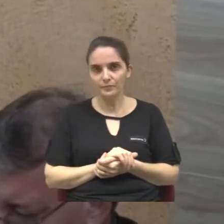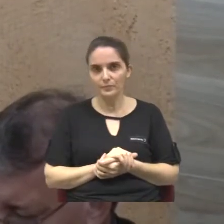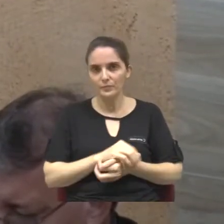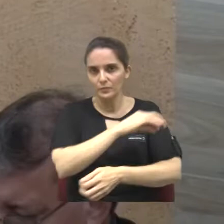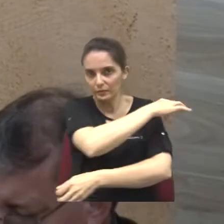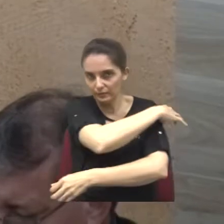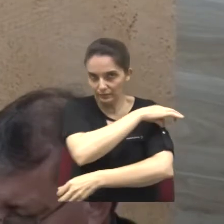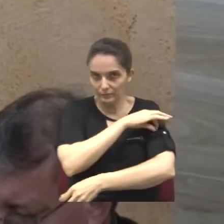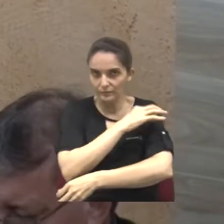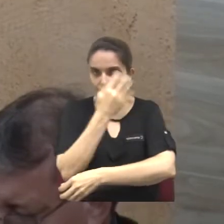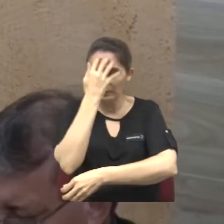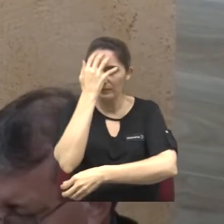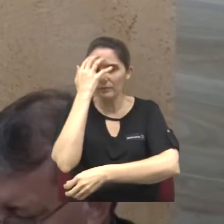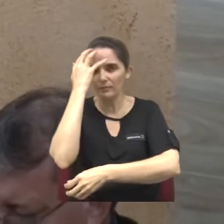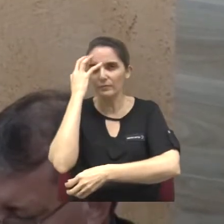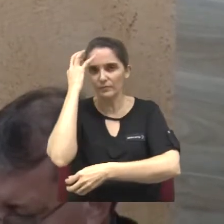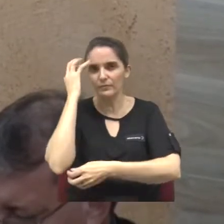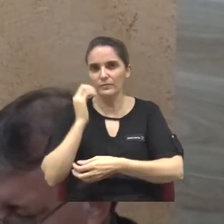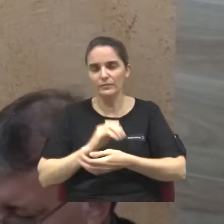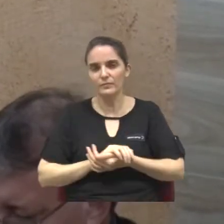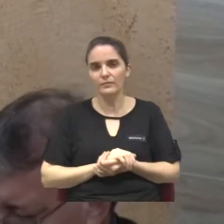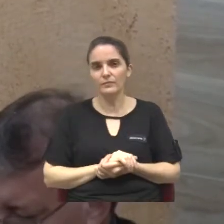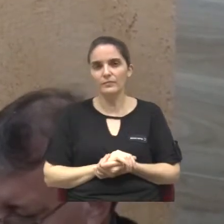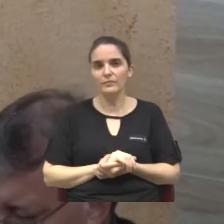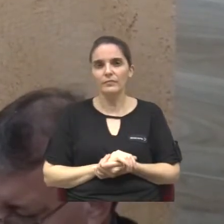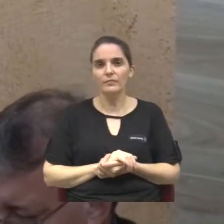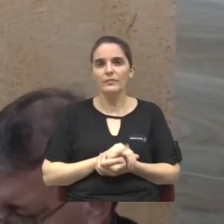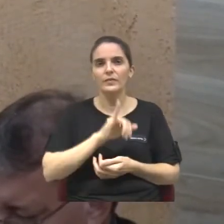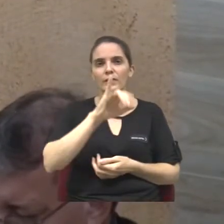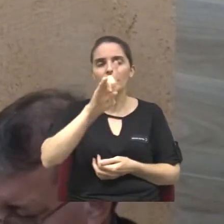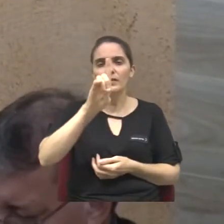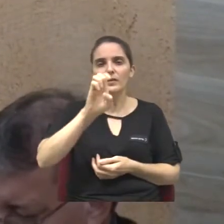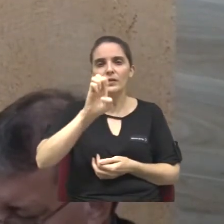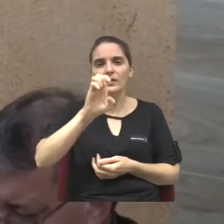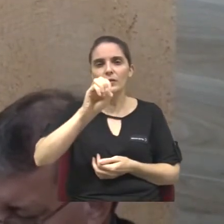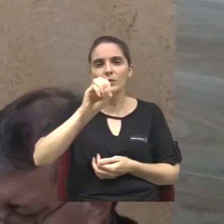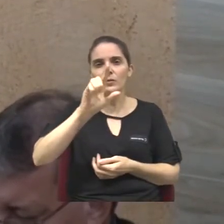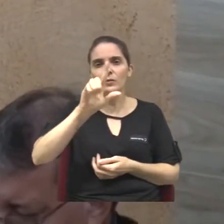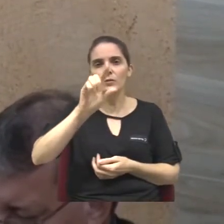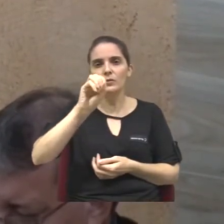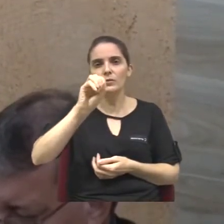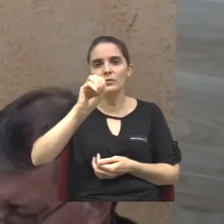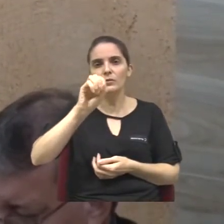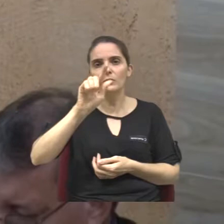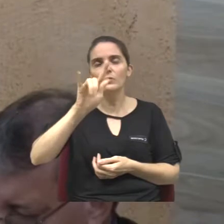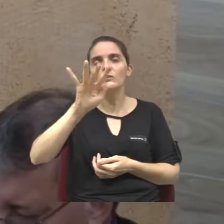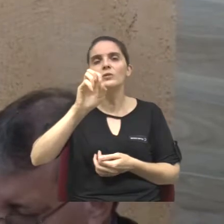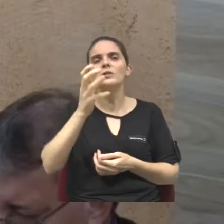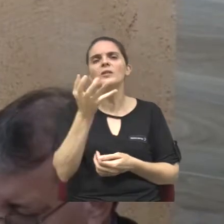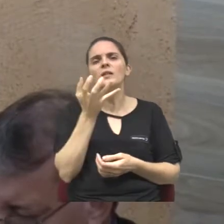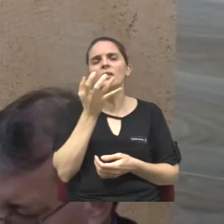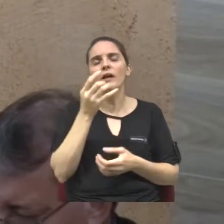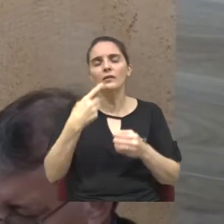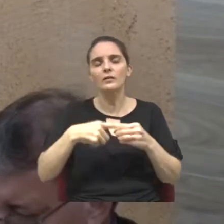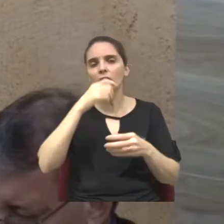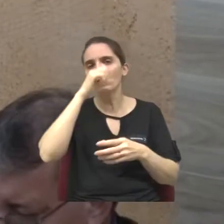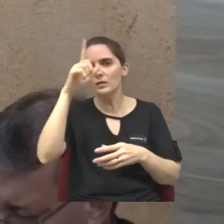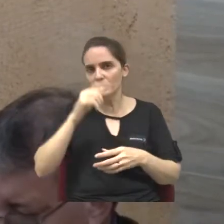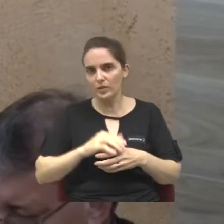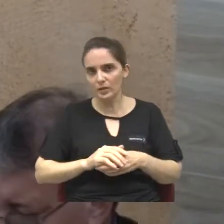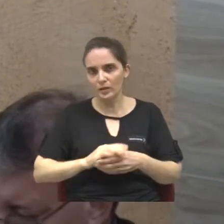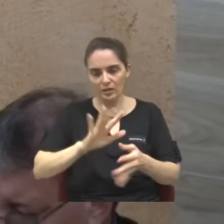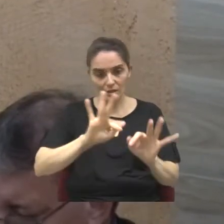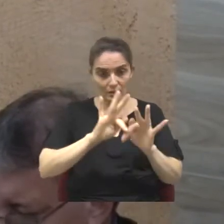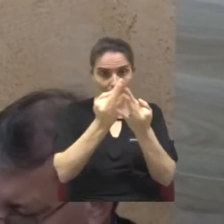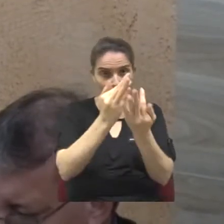Mário Botion, dias atrás, qual que é a ideologia que ele quer para a nossa cidade? É essa que destrói a família? É essa que deixa